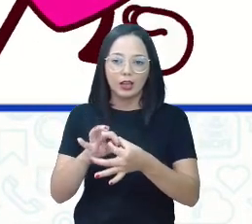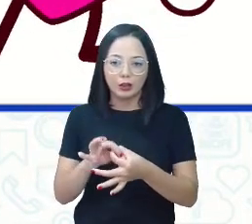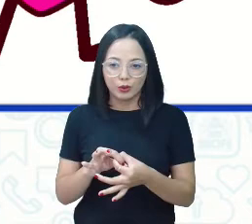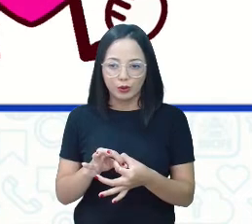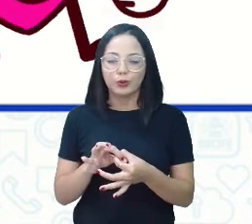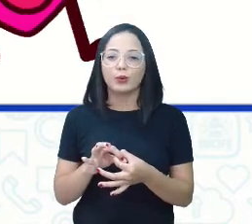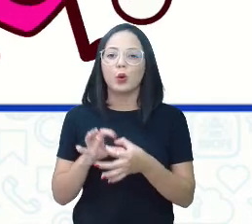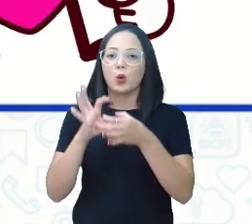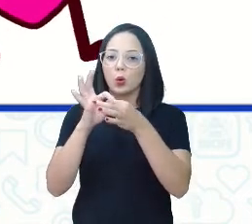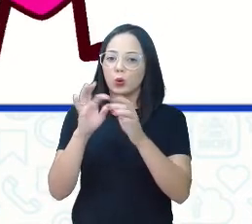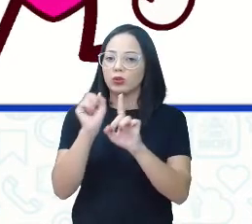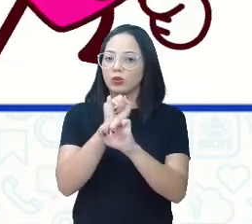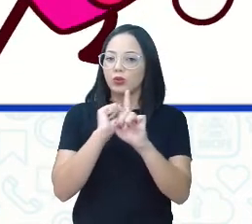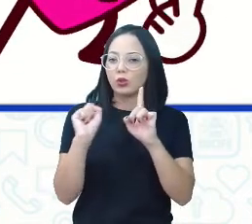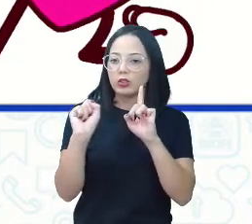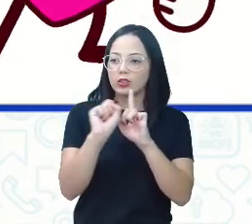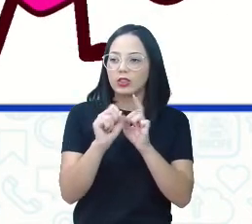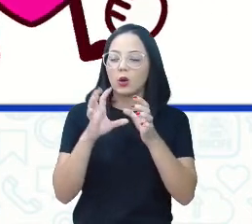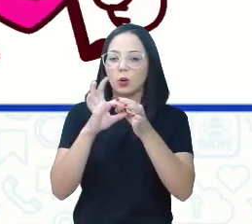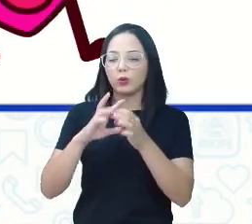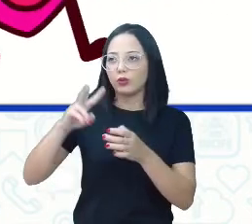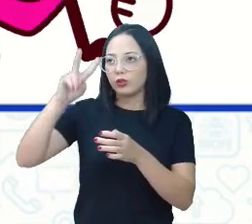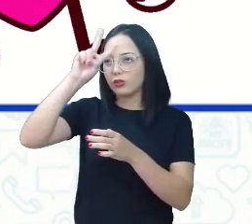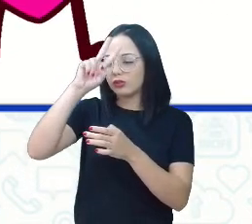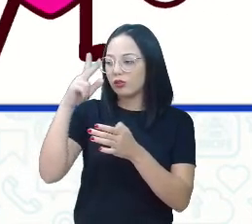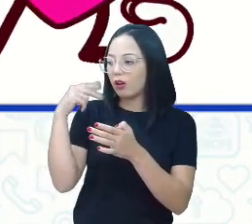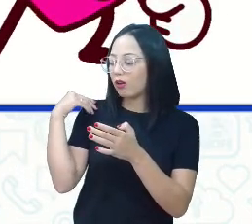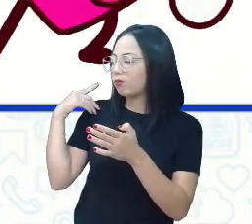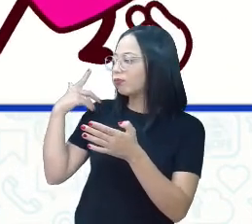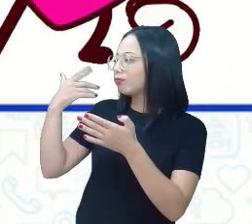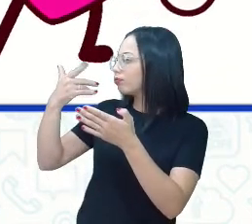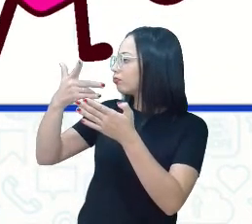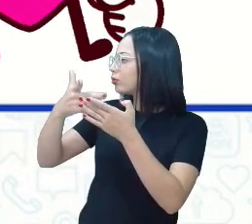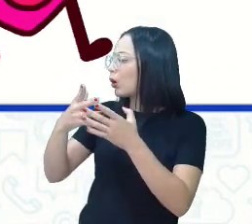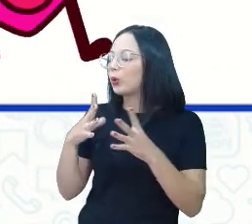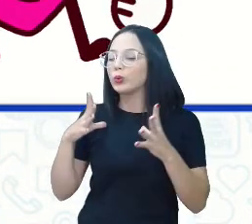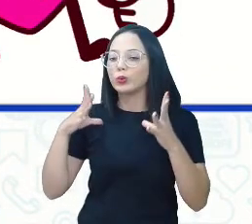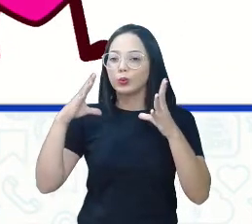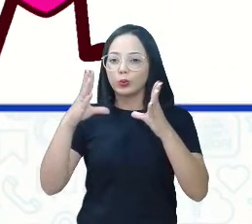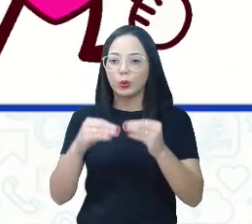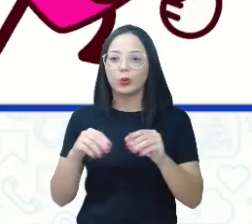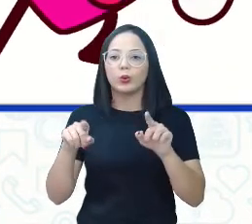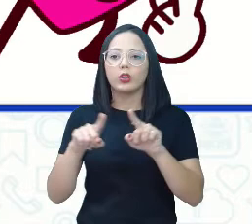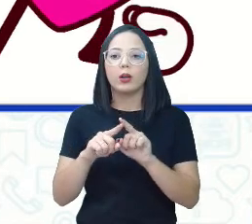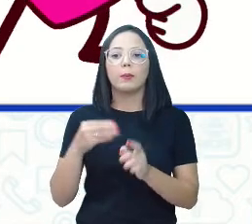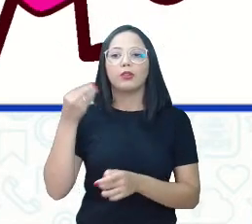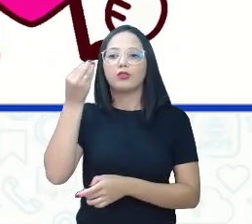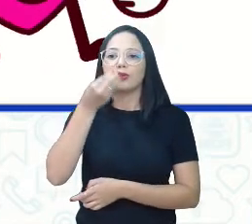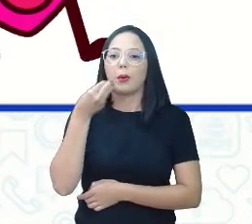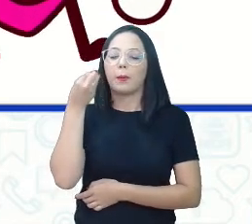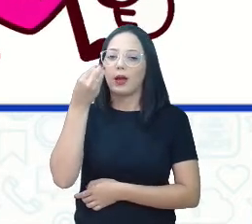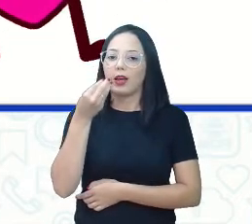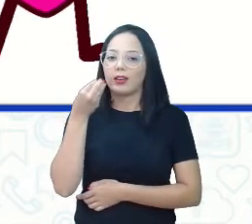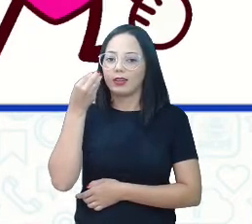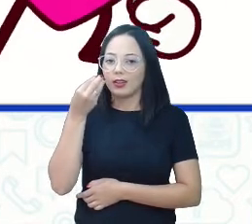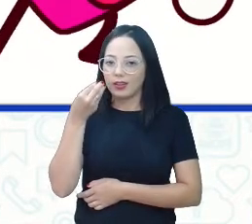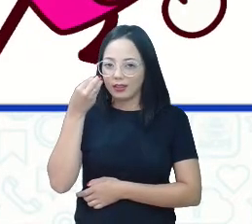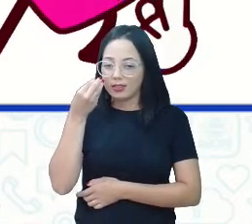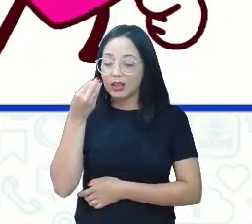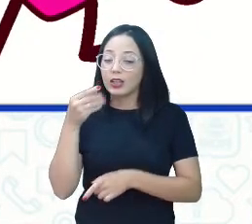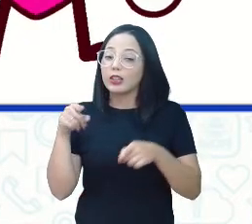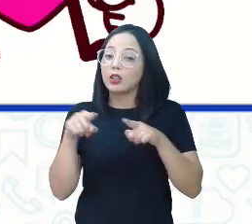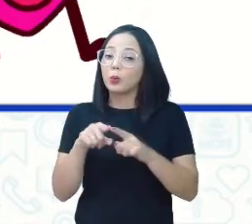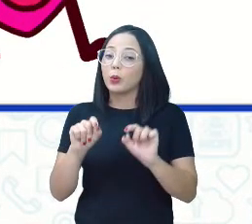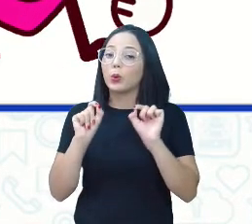é? Contexto social, histórico, envolve tudo isso. As experiências